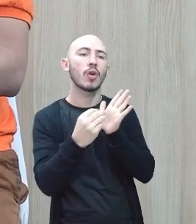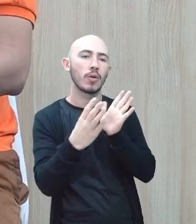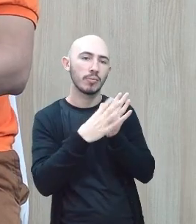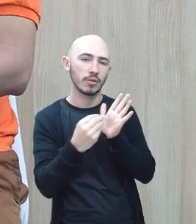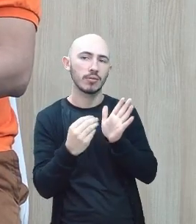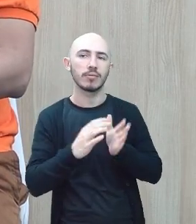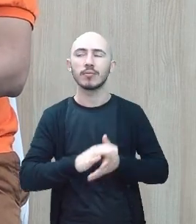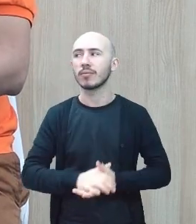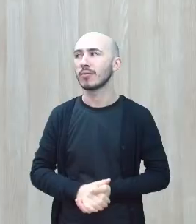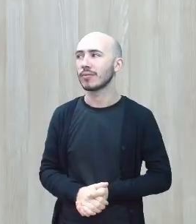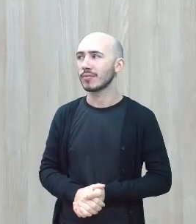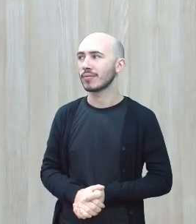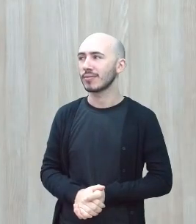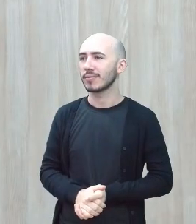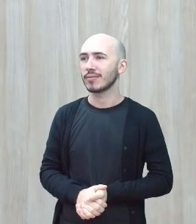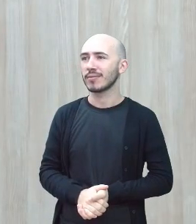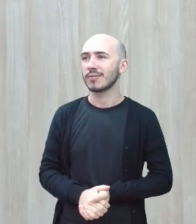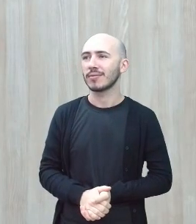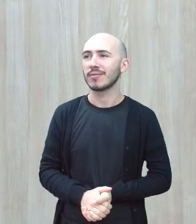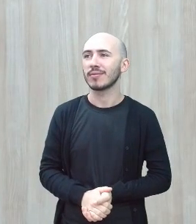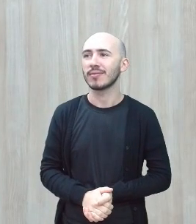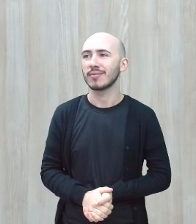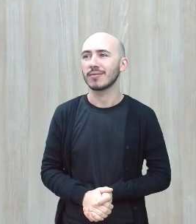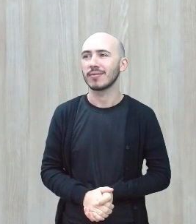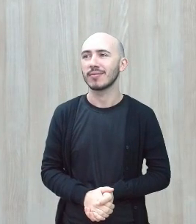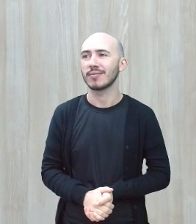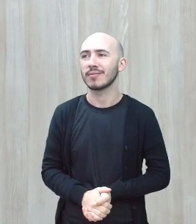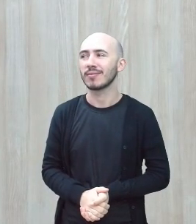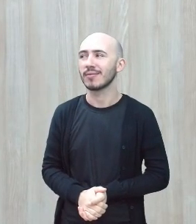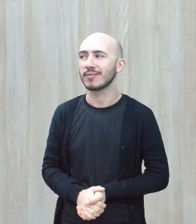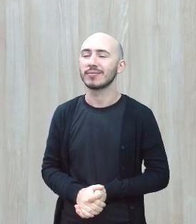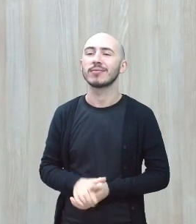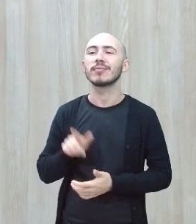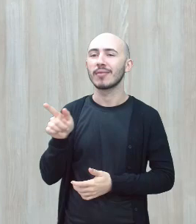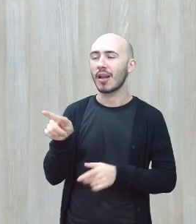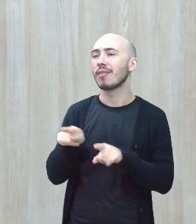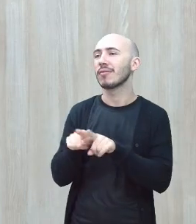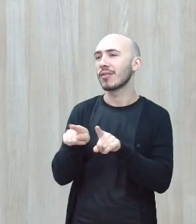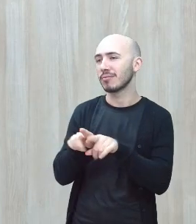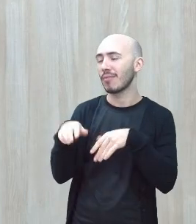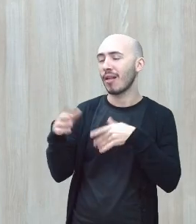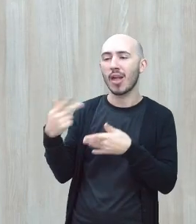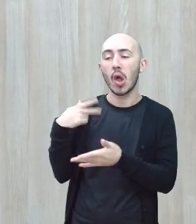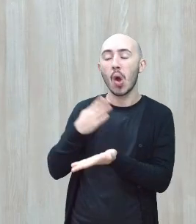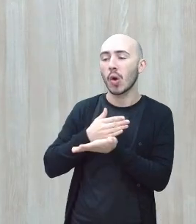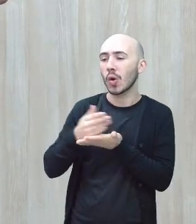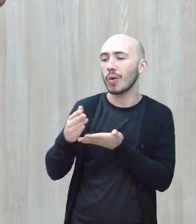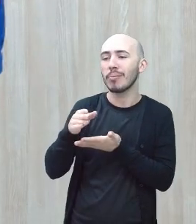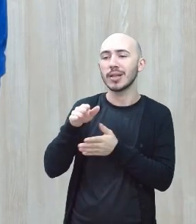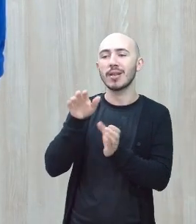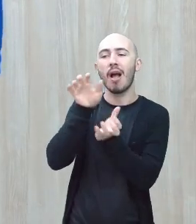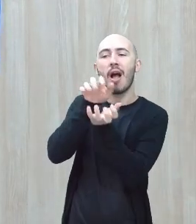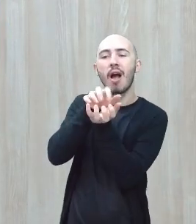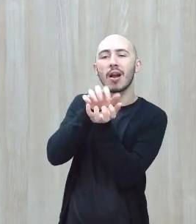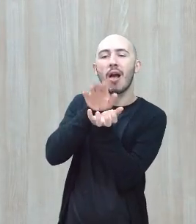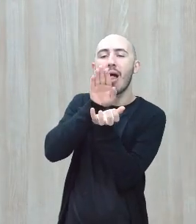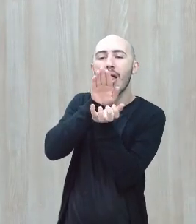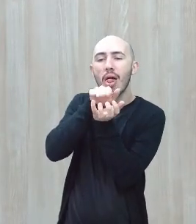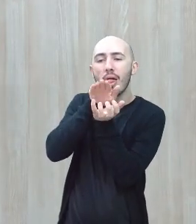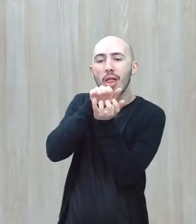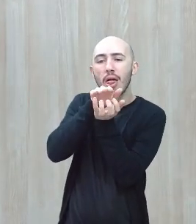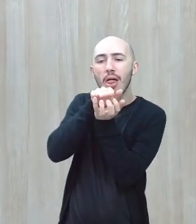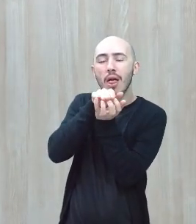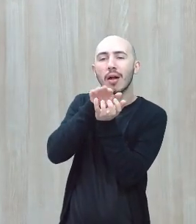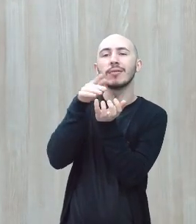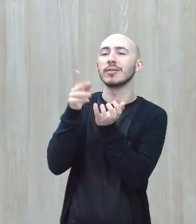outra. O professor quase dizia seja o que for, né? Porque Eu disse. depois que a gente bota a língua presa, sai prendendo tudo aí, tá bom?